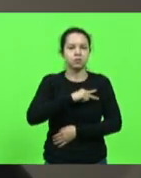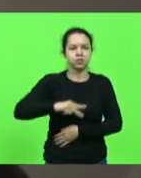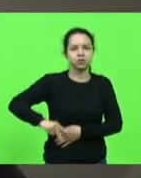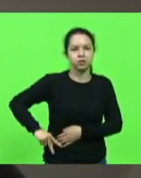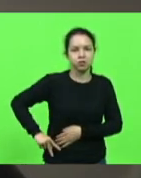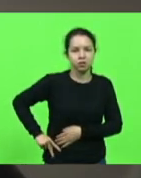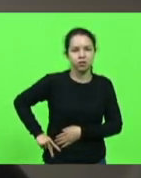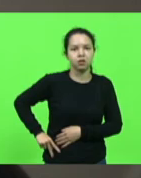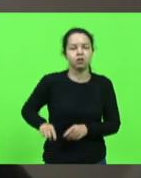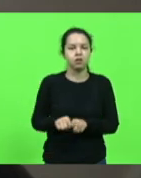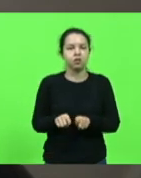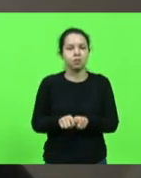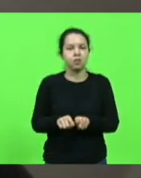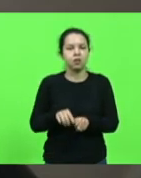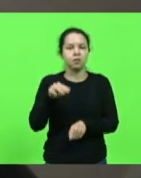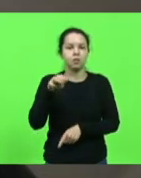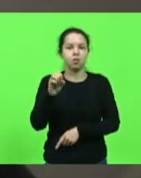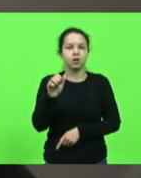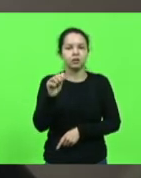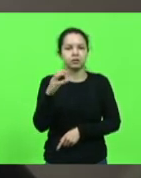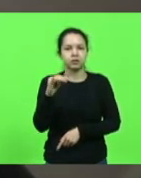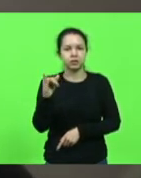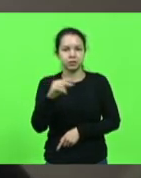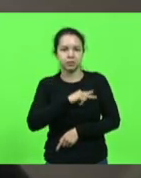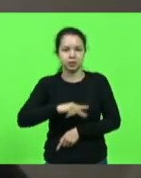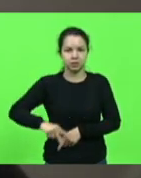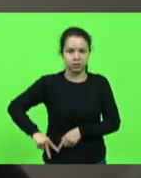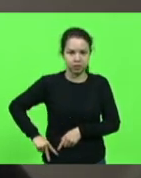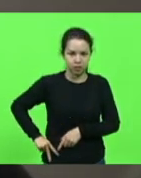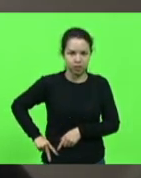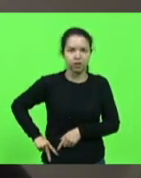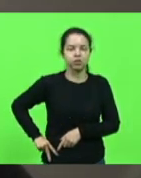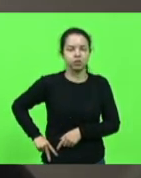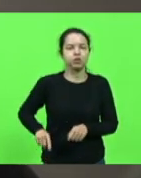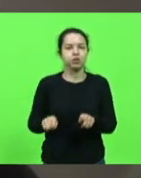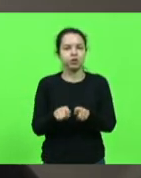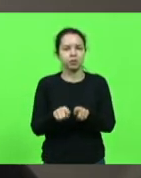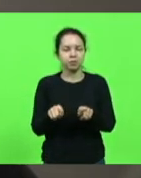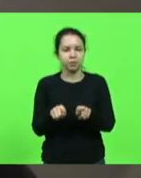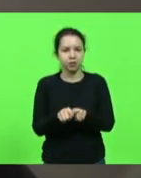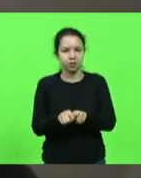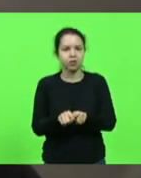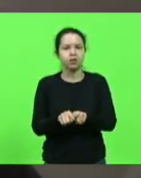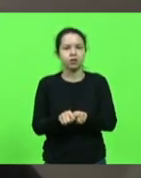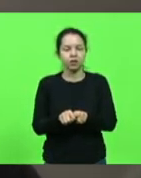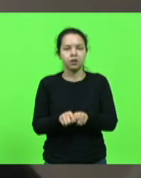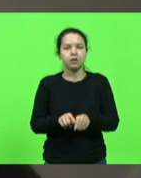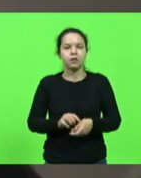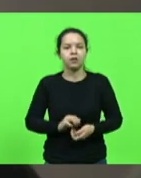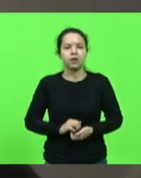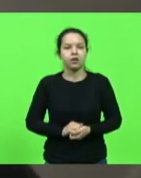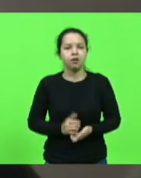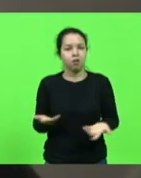o Moacir Pereira, o presidente da Academia Catarinense de Letras, num momento, né,